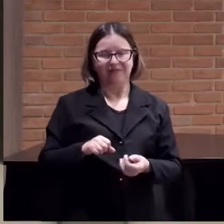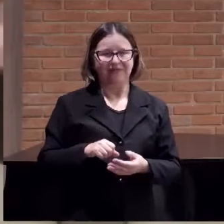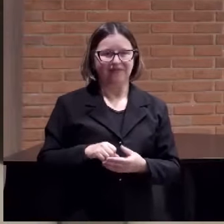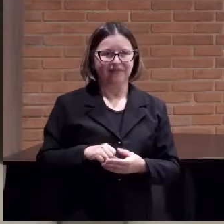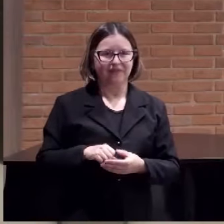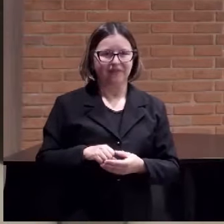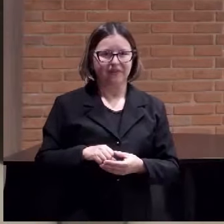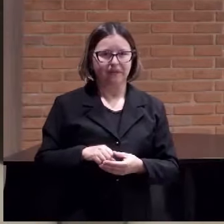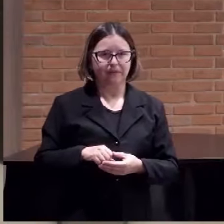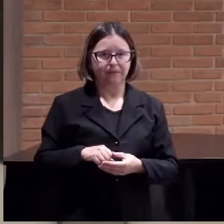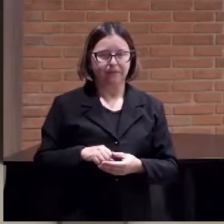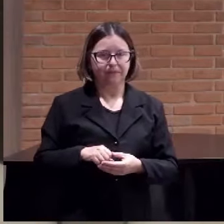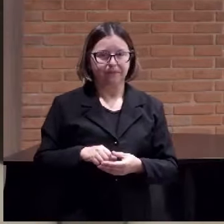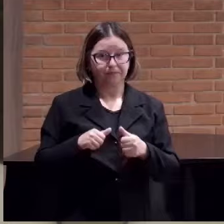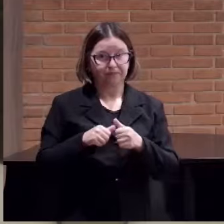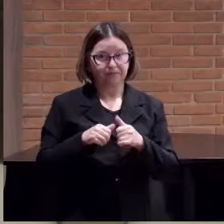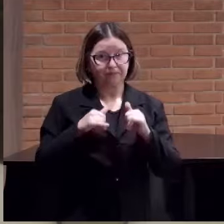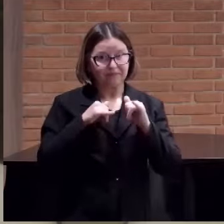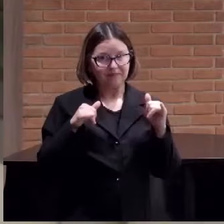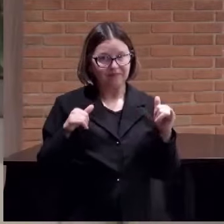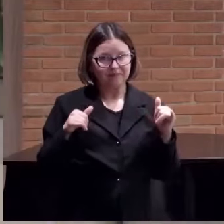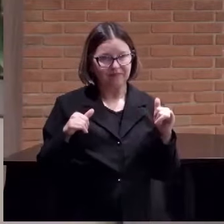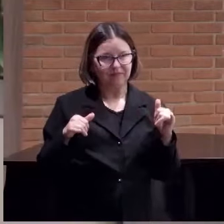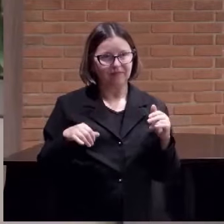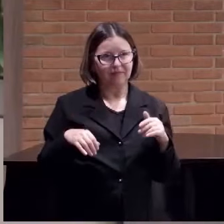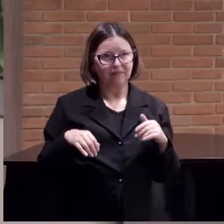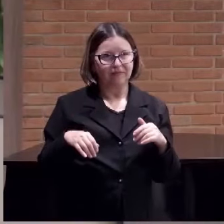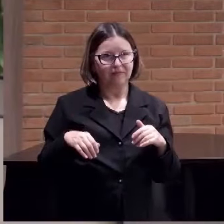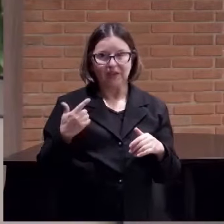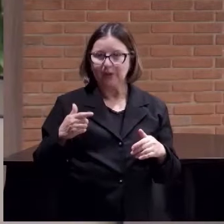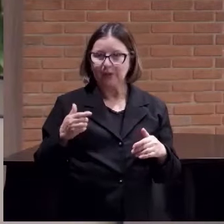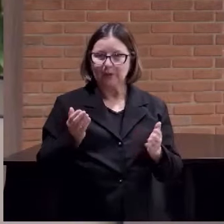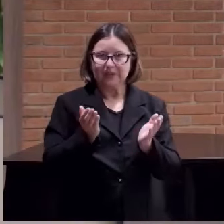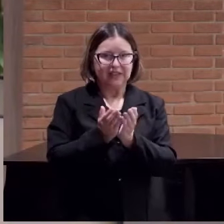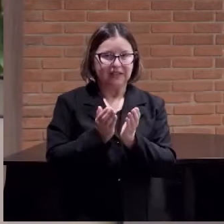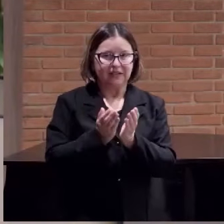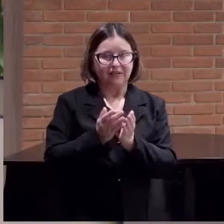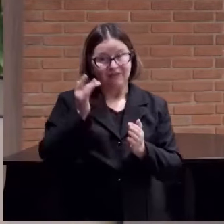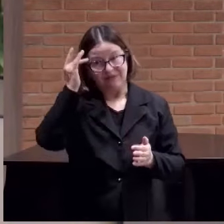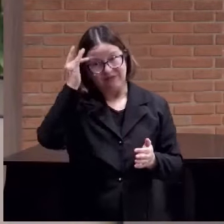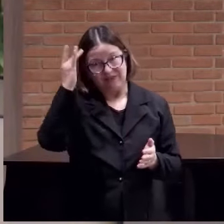Com isso eu quero dizer para vocês, não existe cristianismo fácil.